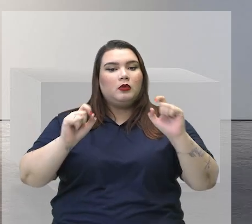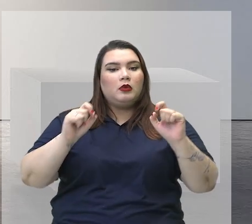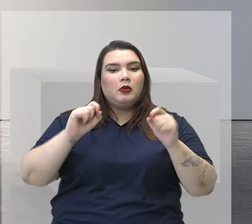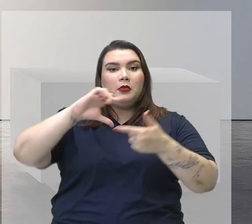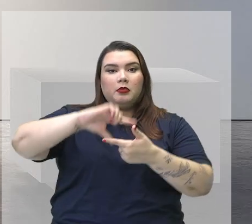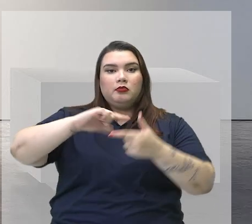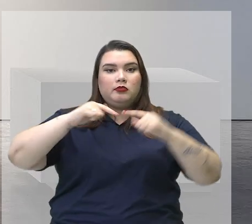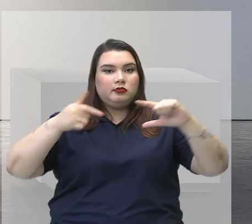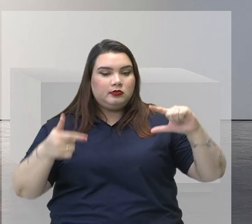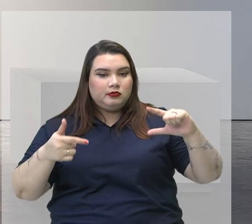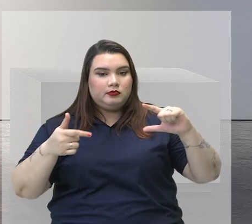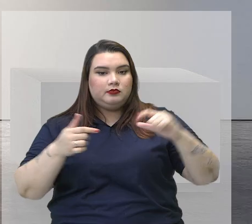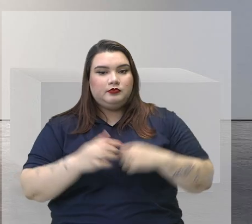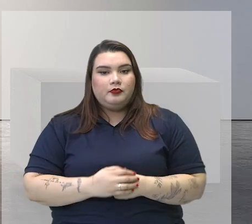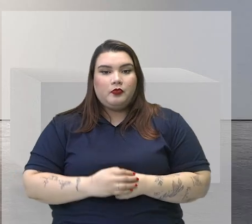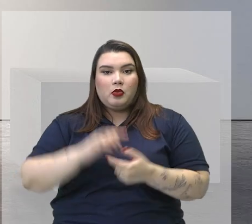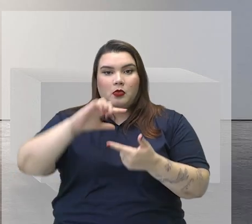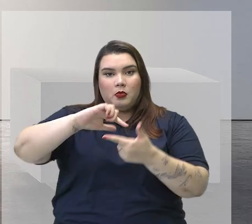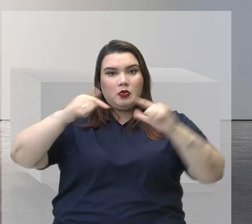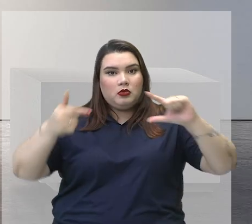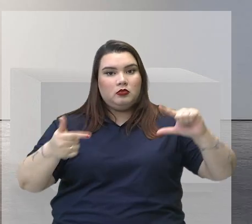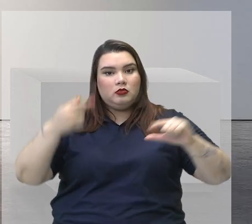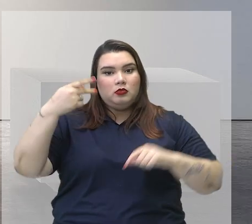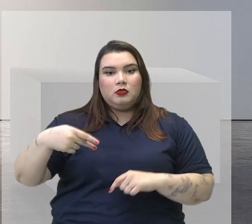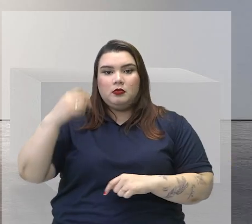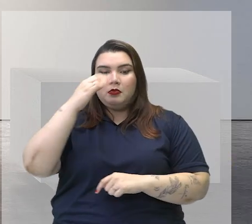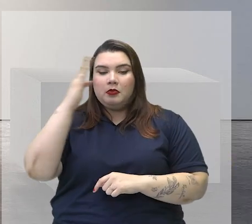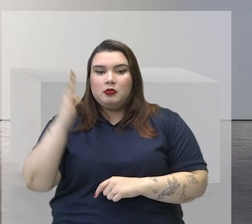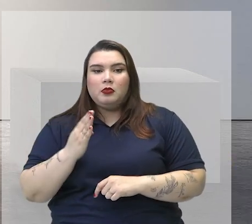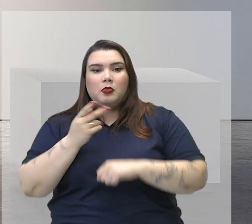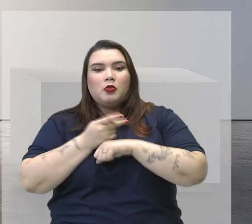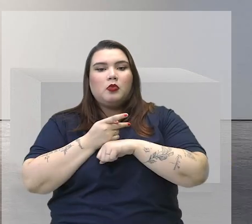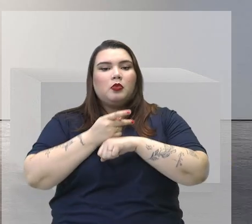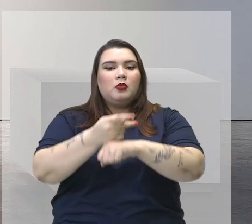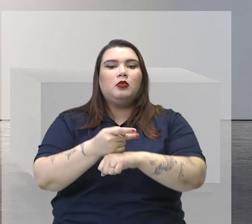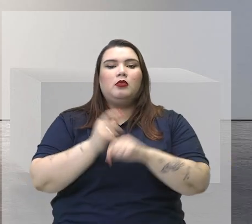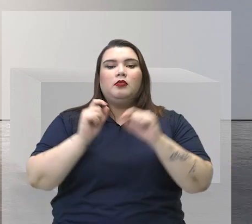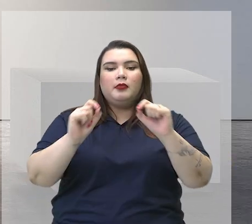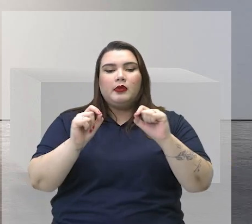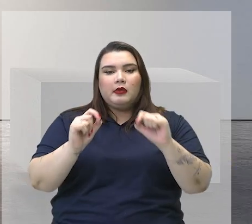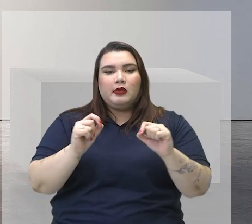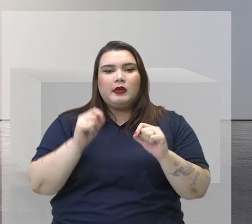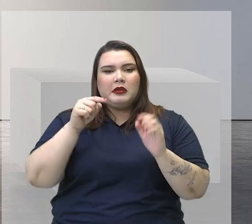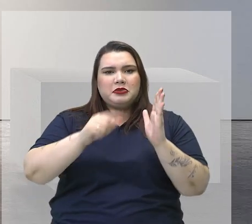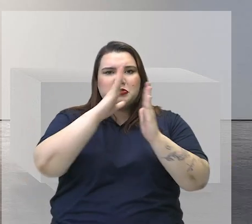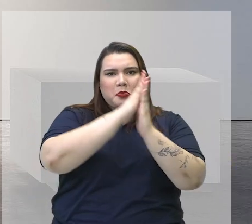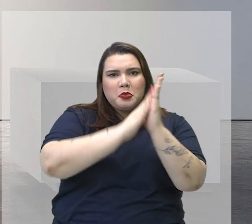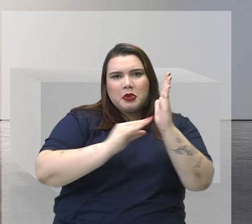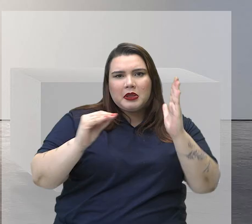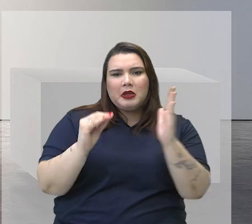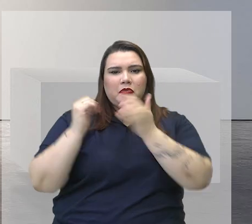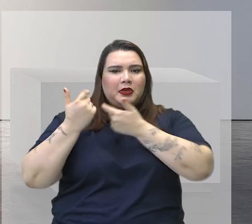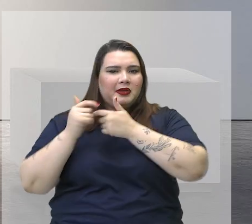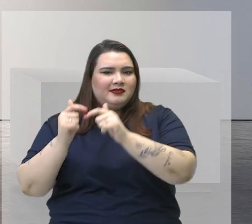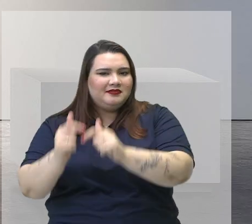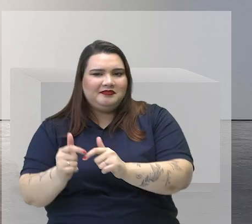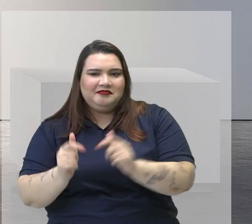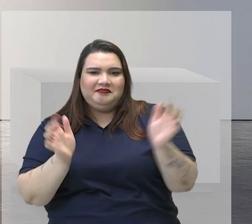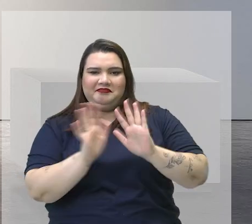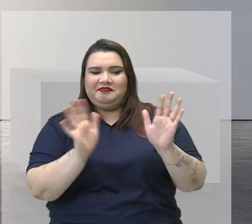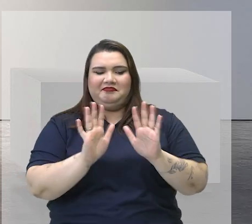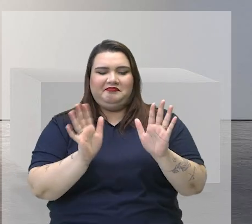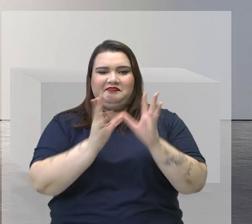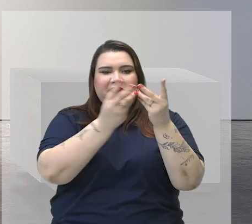modernismo. Então, vamos ao modernismo no Brasil. O modernismo ele buscou romper com os modelos tradicionais